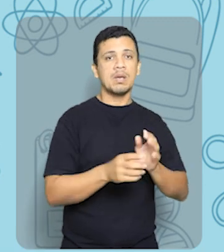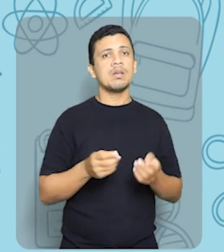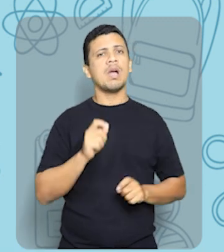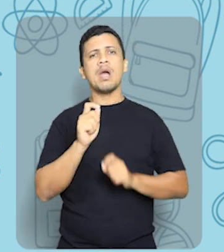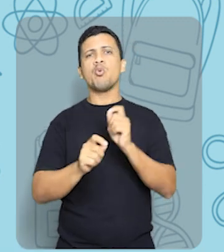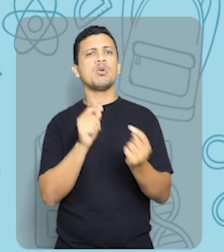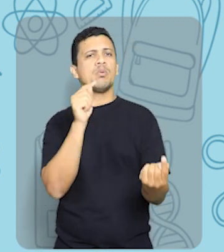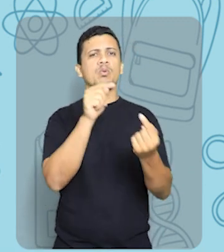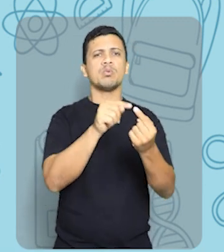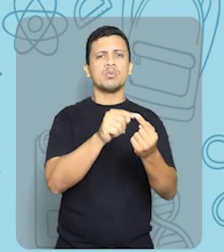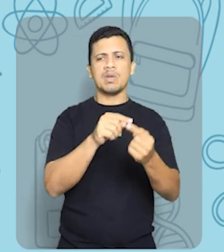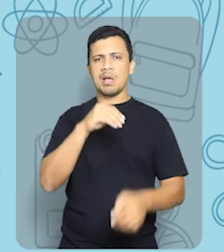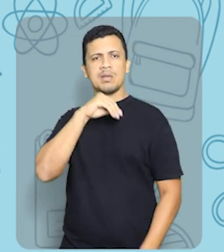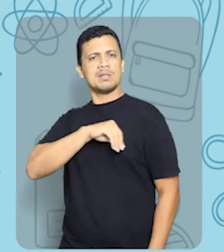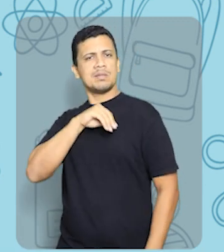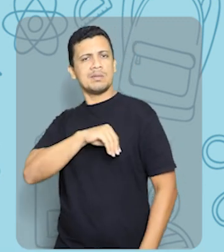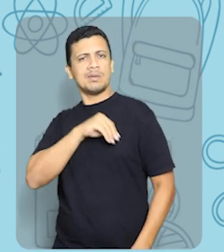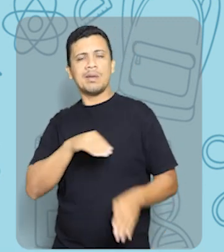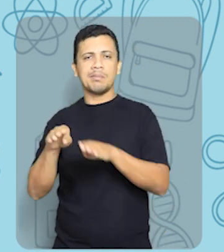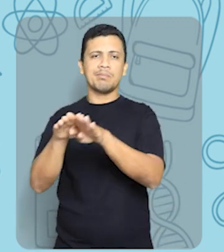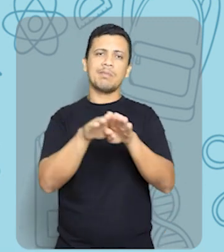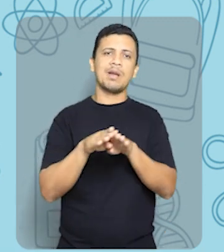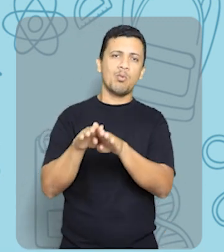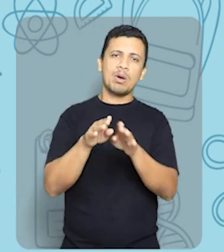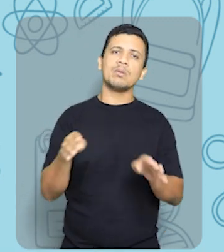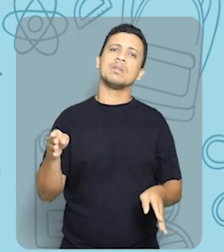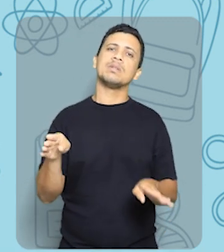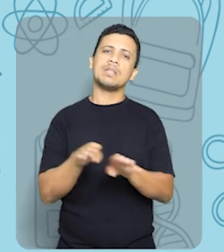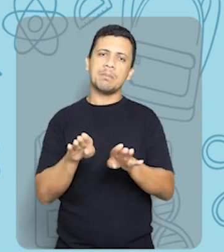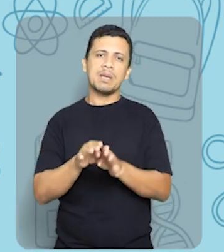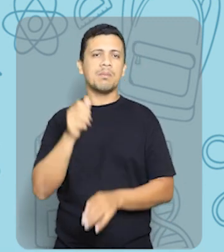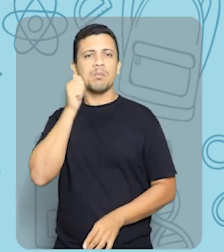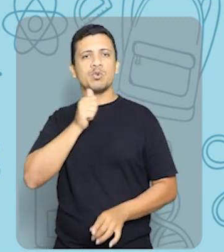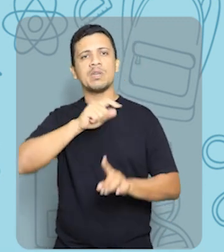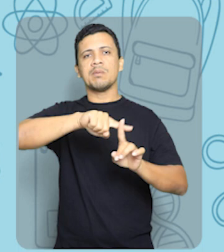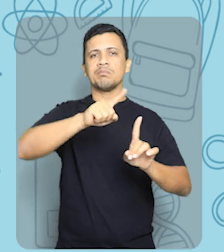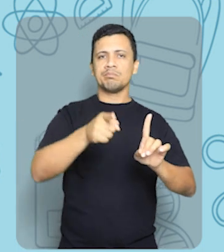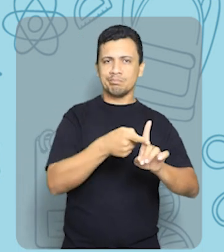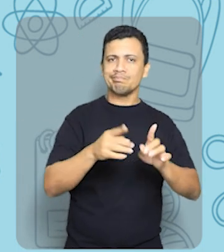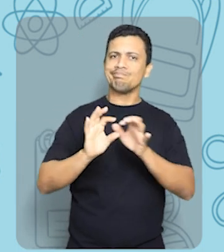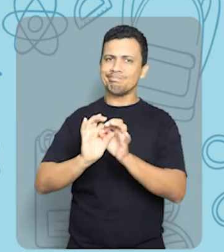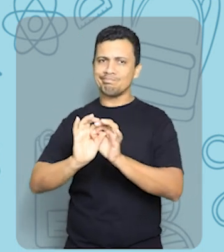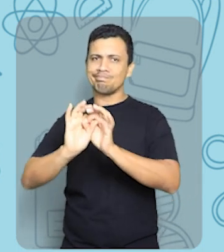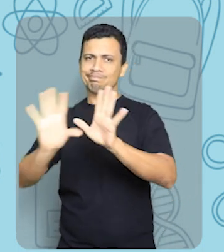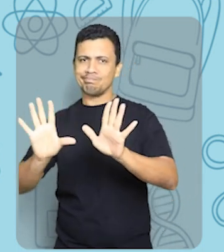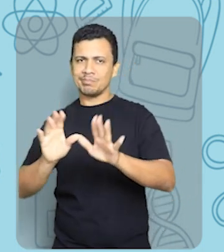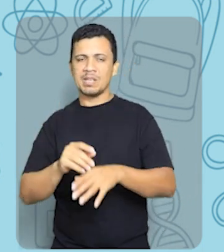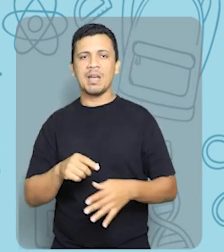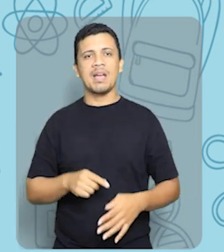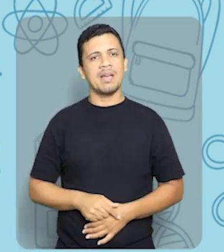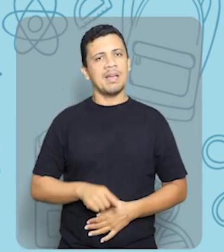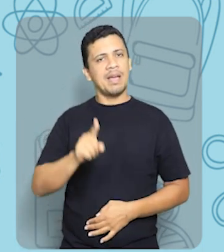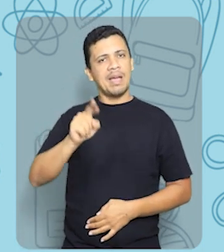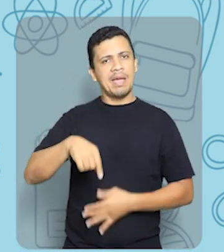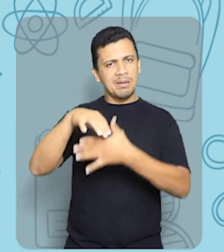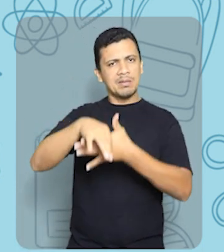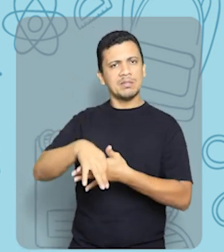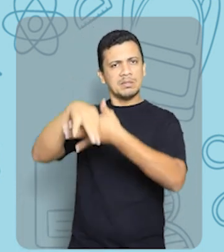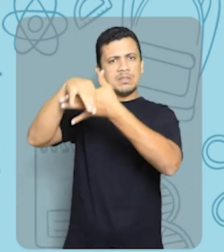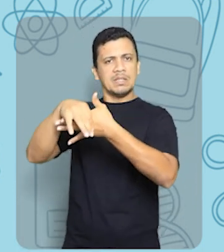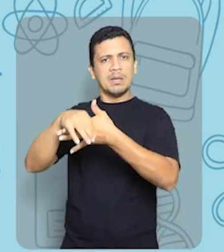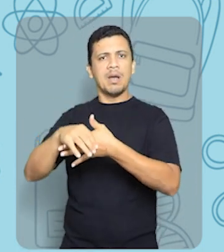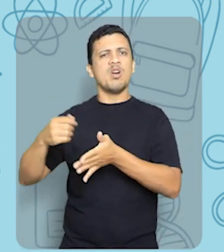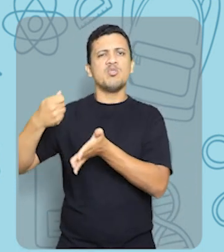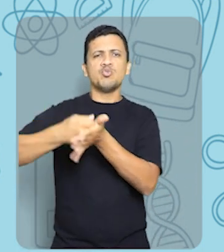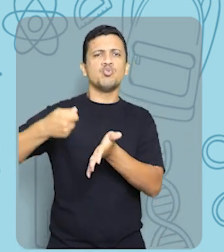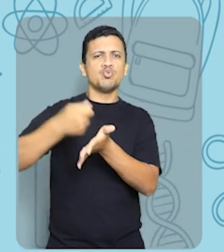de igualdade salarial e licenças para gestantes. Berta Lutz é conhecida como a maior líder na luta pelos